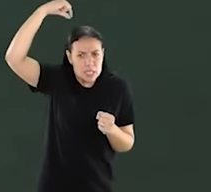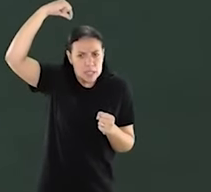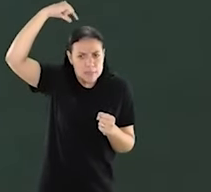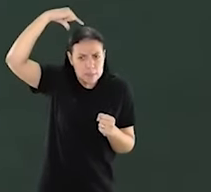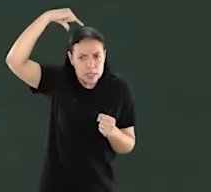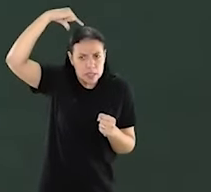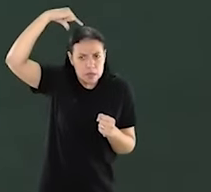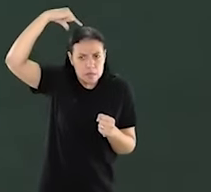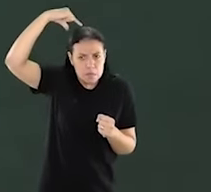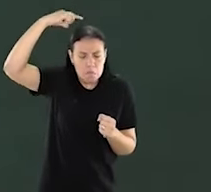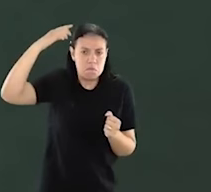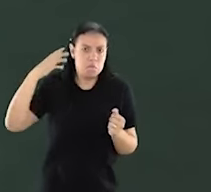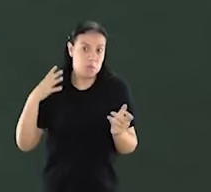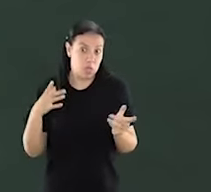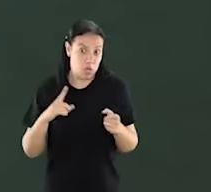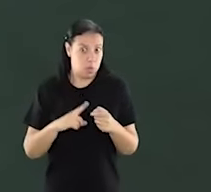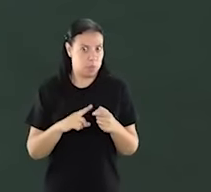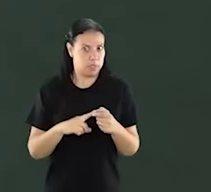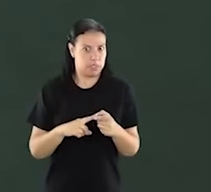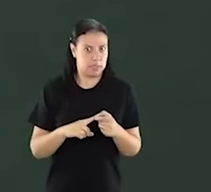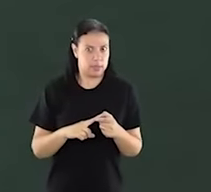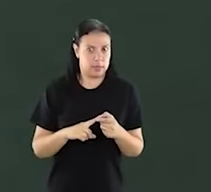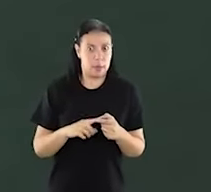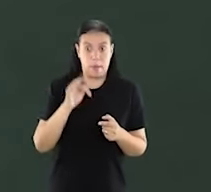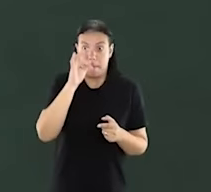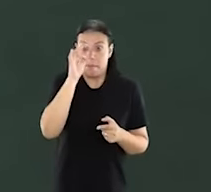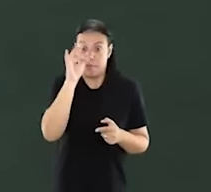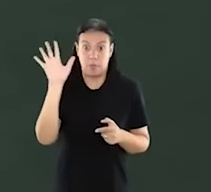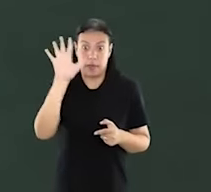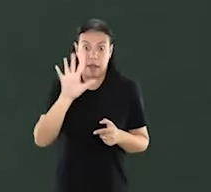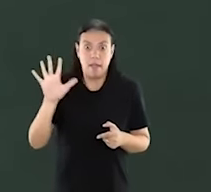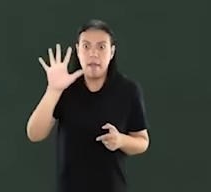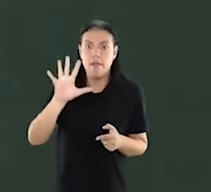Porque quando você compra um perfume caro, como é que você usa?